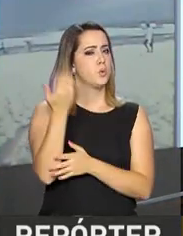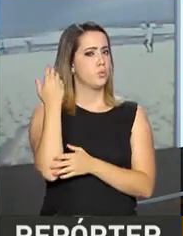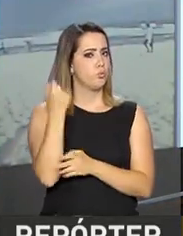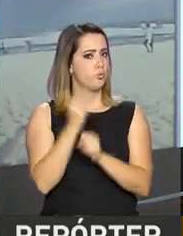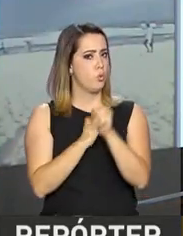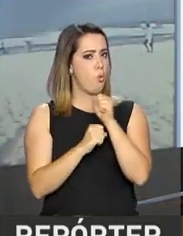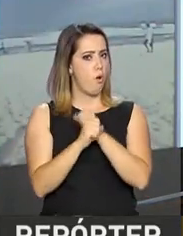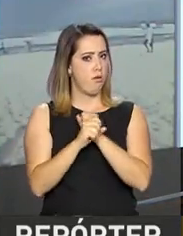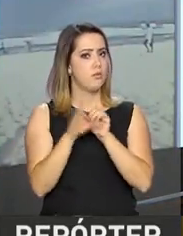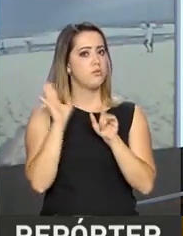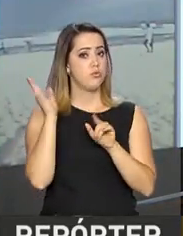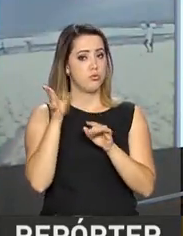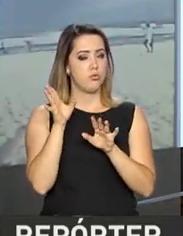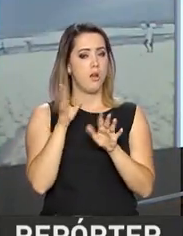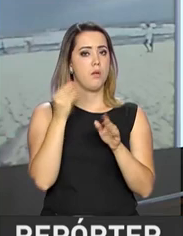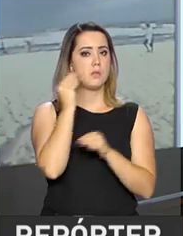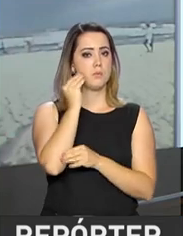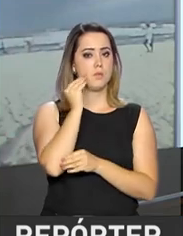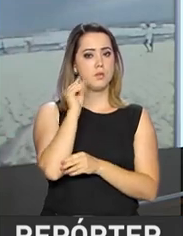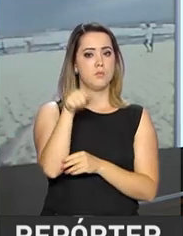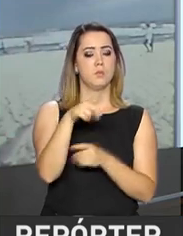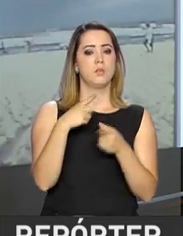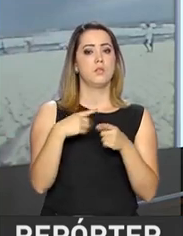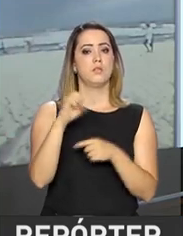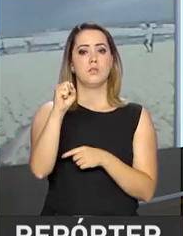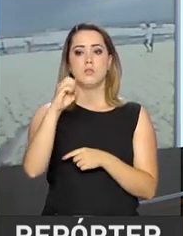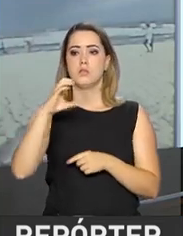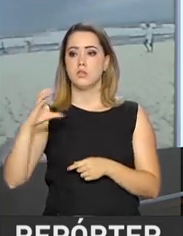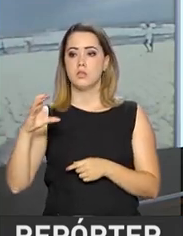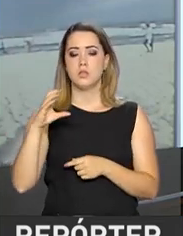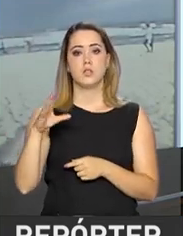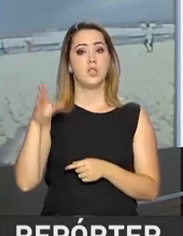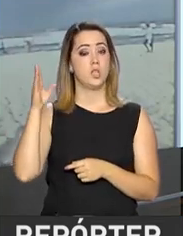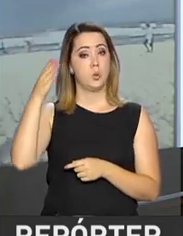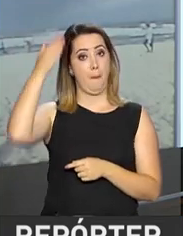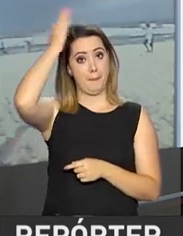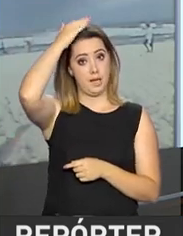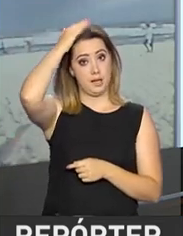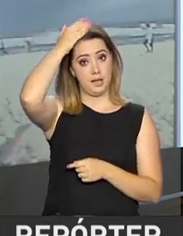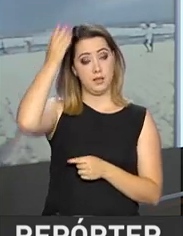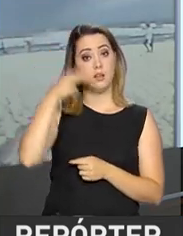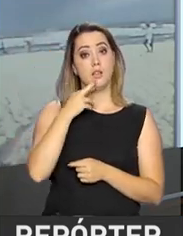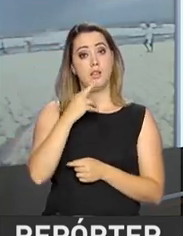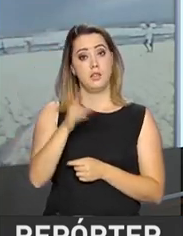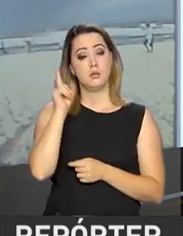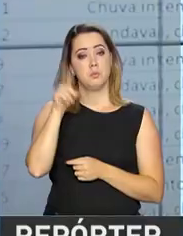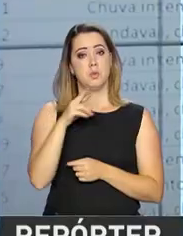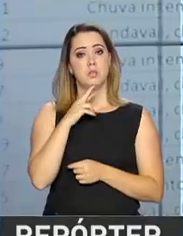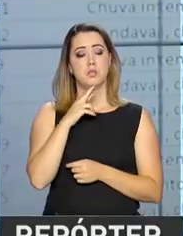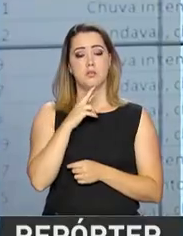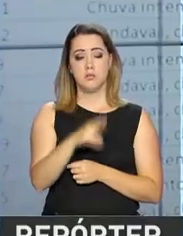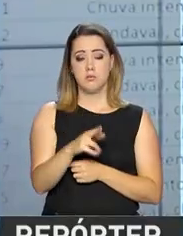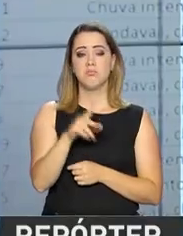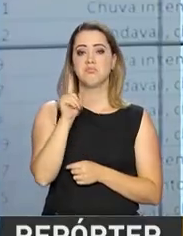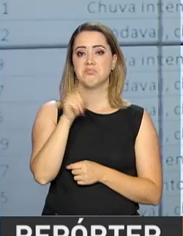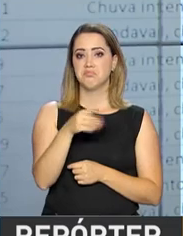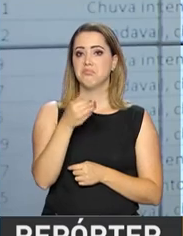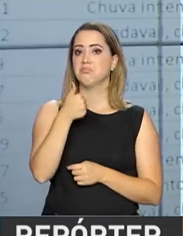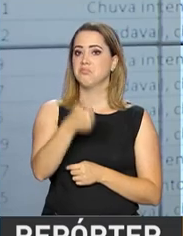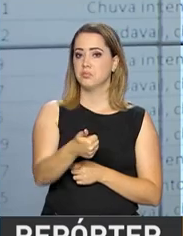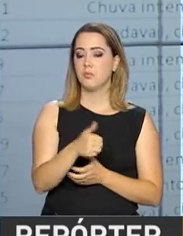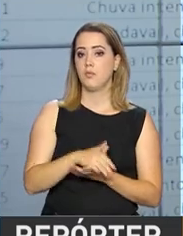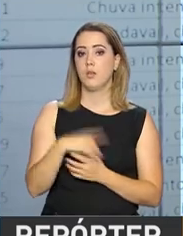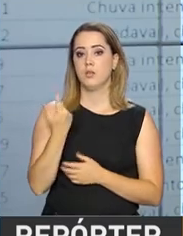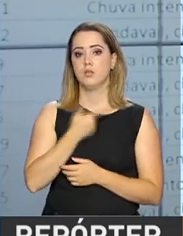está em fase de teste em municípios de santa catarina e do paraná e com resultados positivos nós tivemos 25 mil